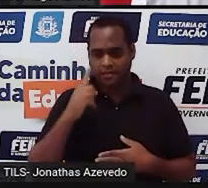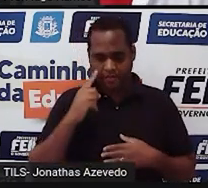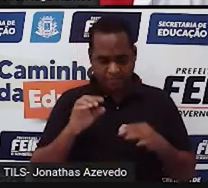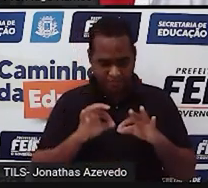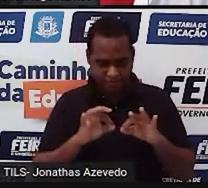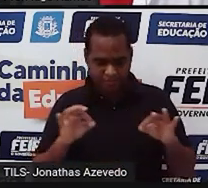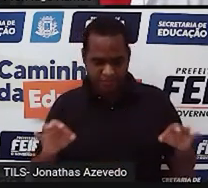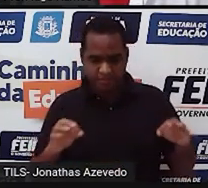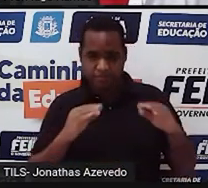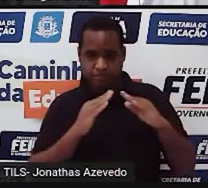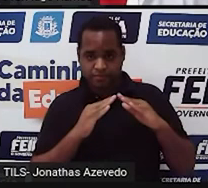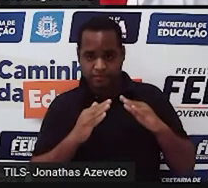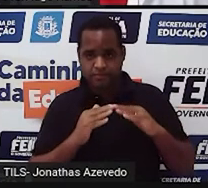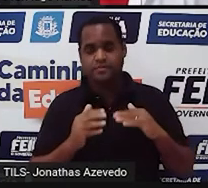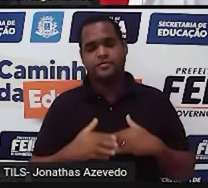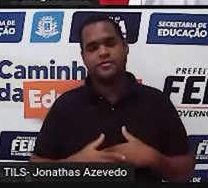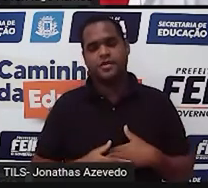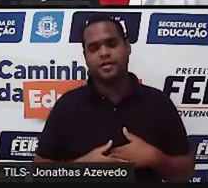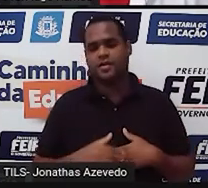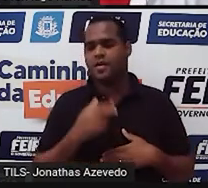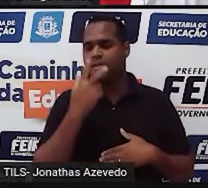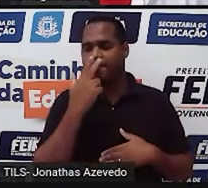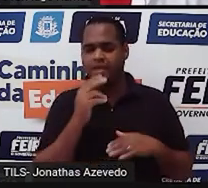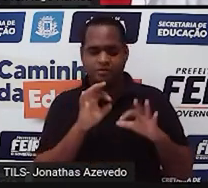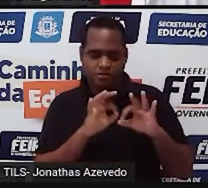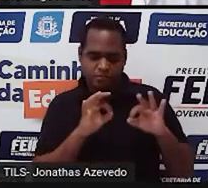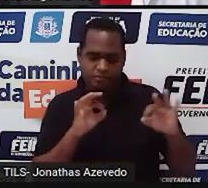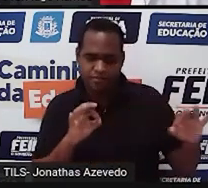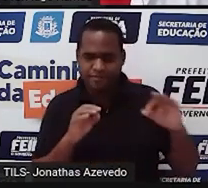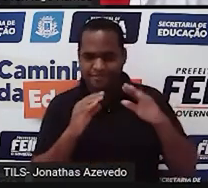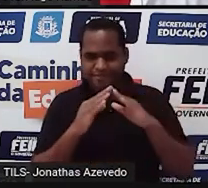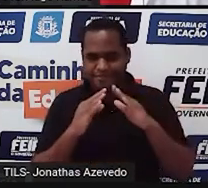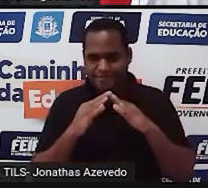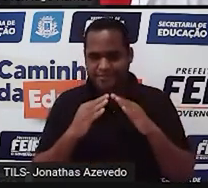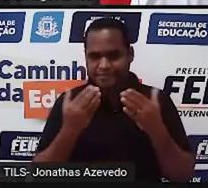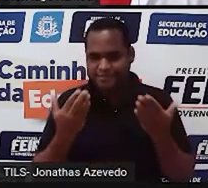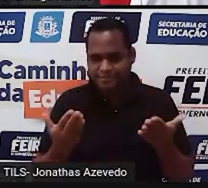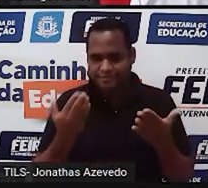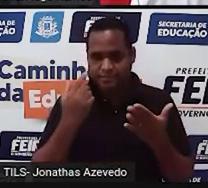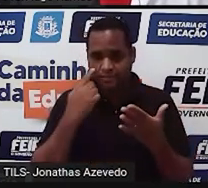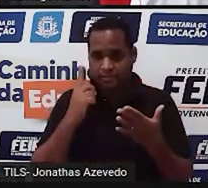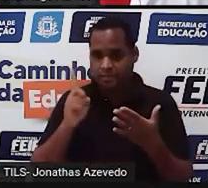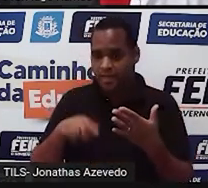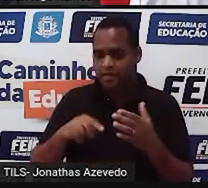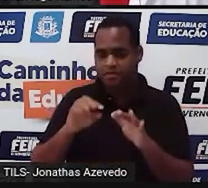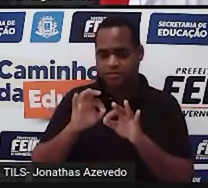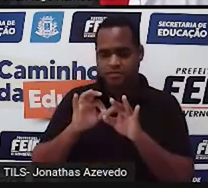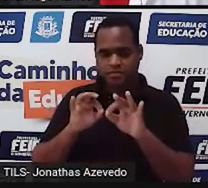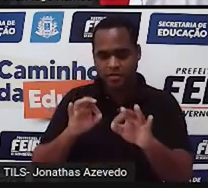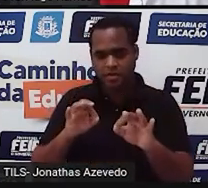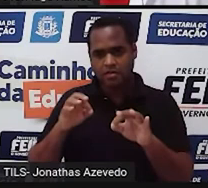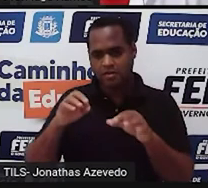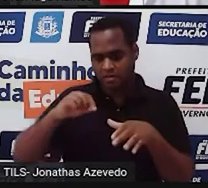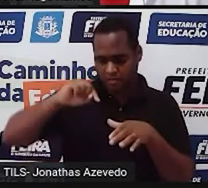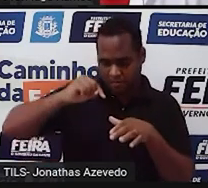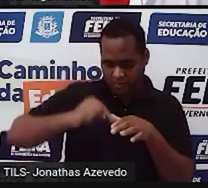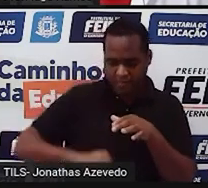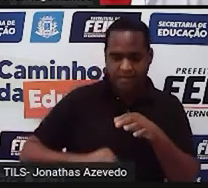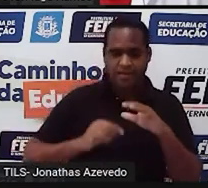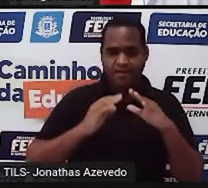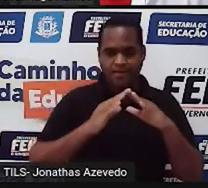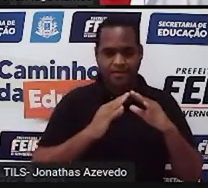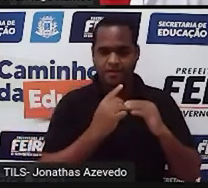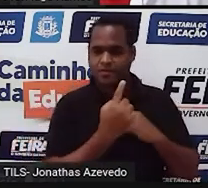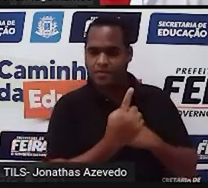alinhamento das casas ele ficou um pouco afastado do alinhamento só que a distância do poço até a casa